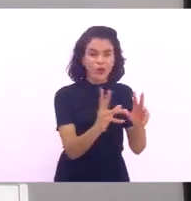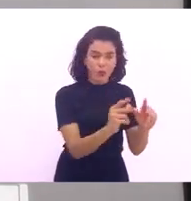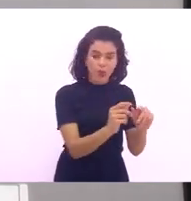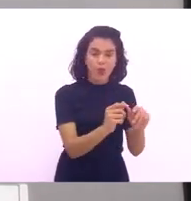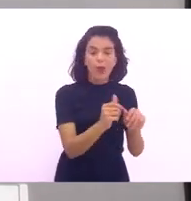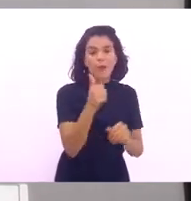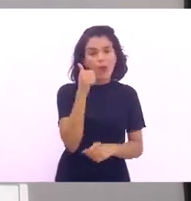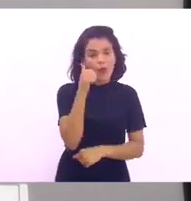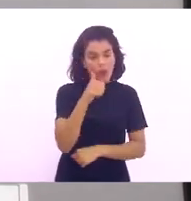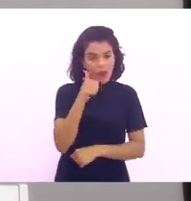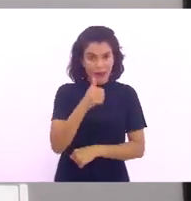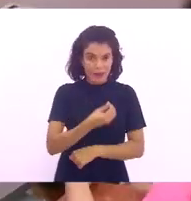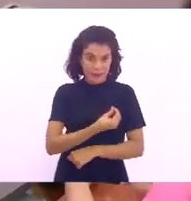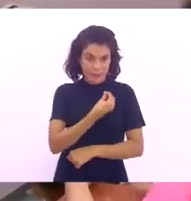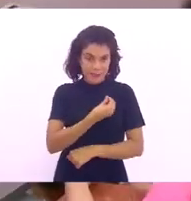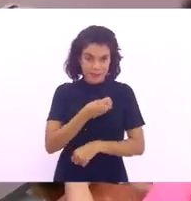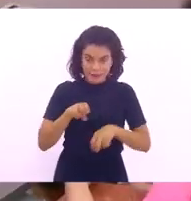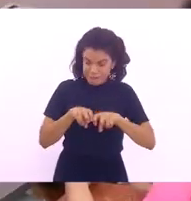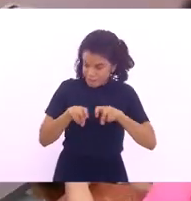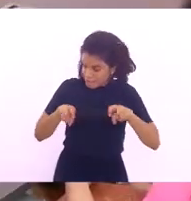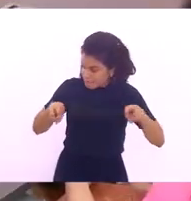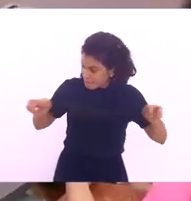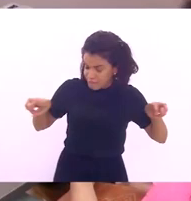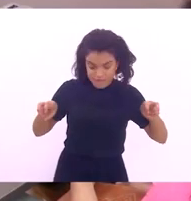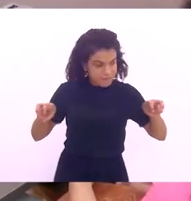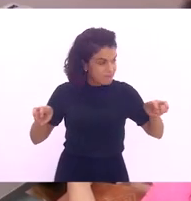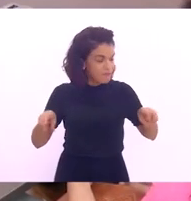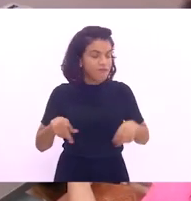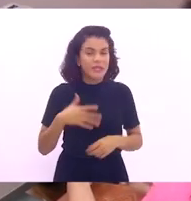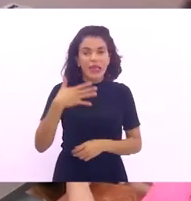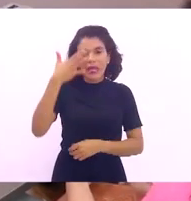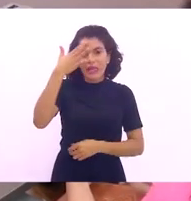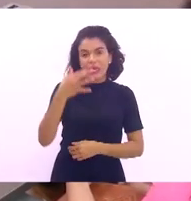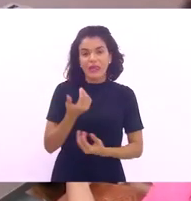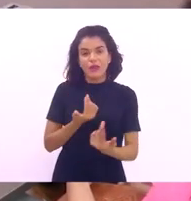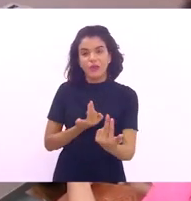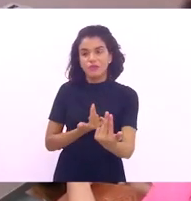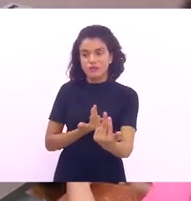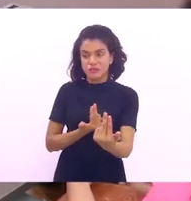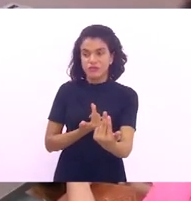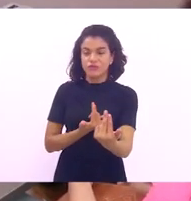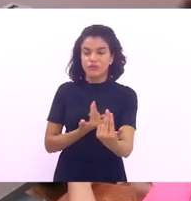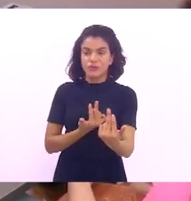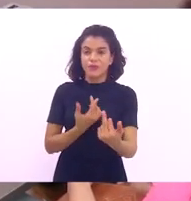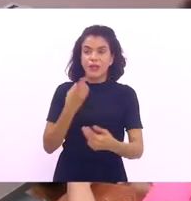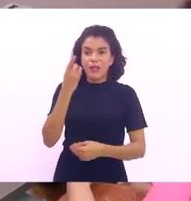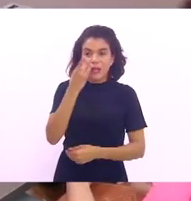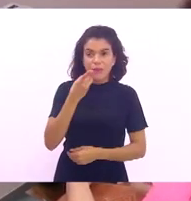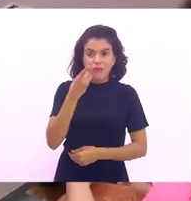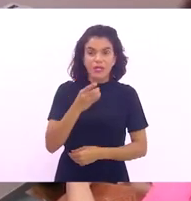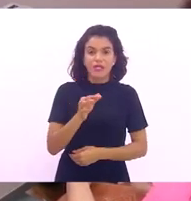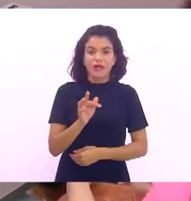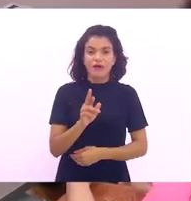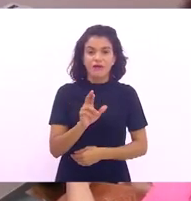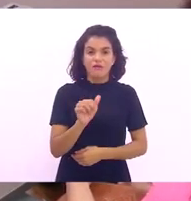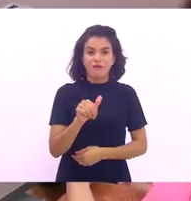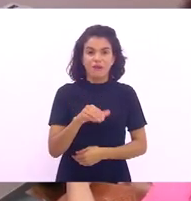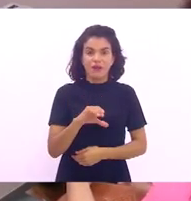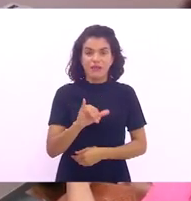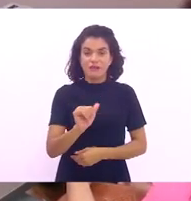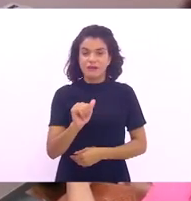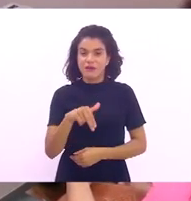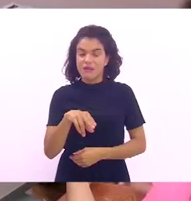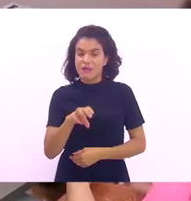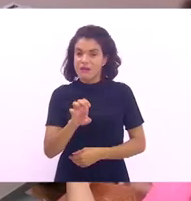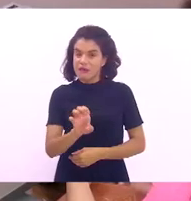aqui estão nessa nessa mesa estão nesse entendo da gente conseguir deputada Franciane a